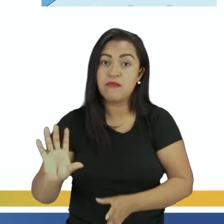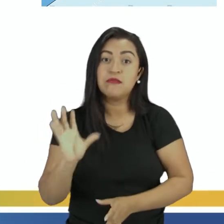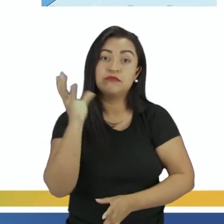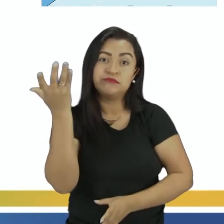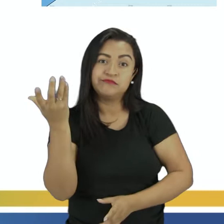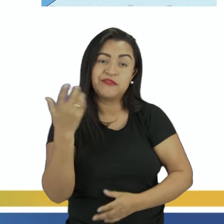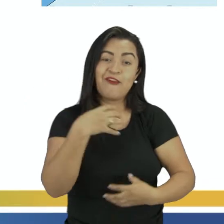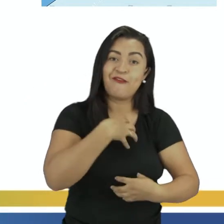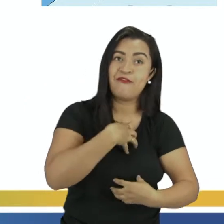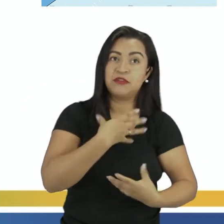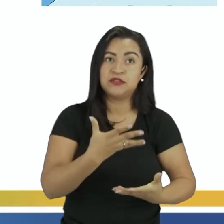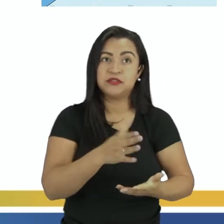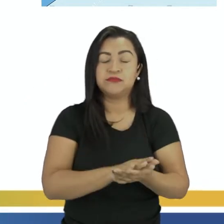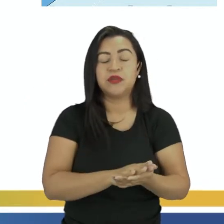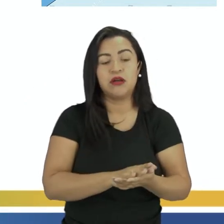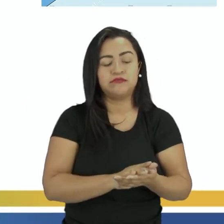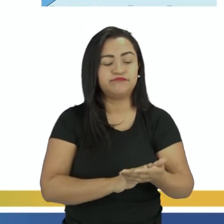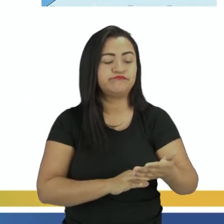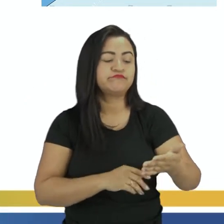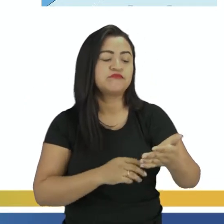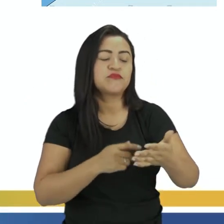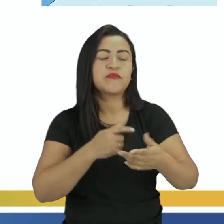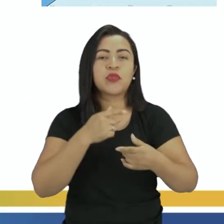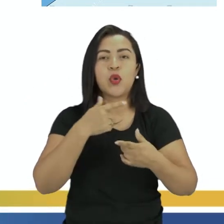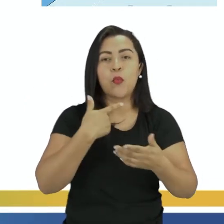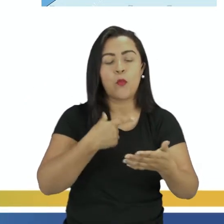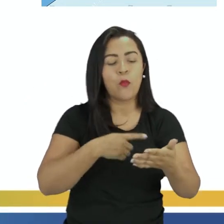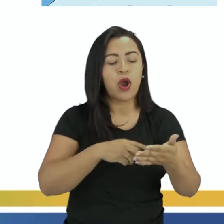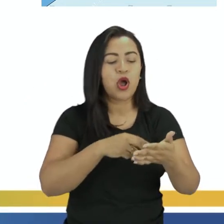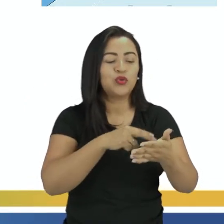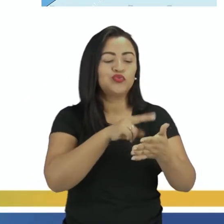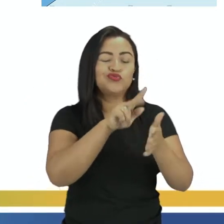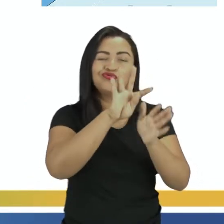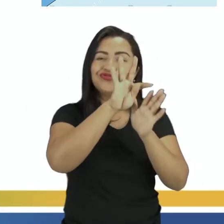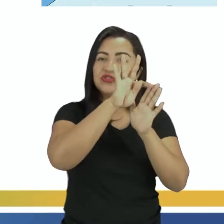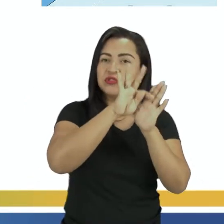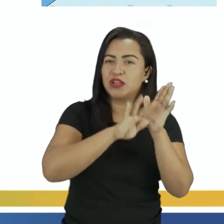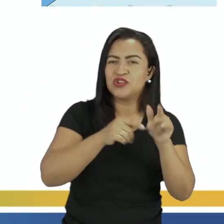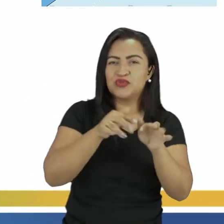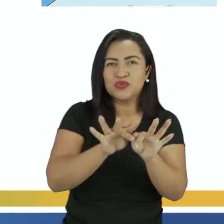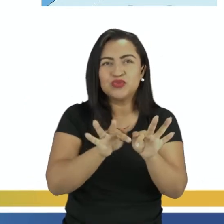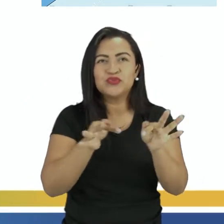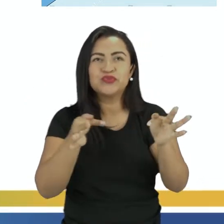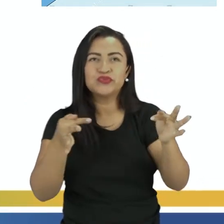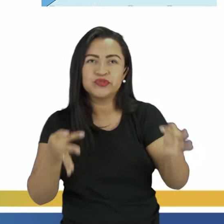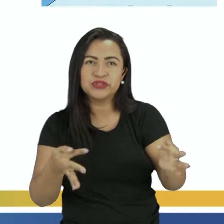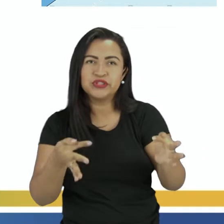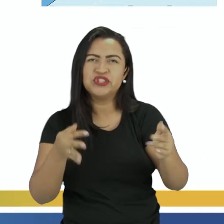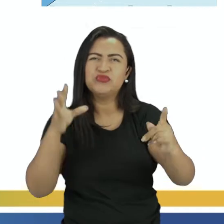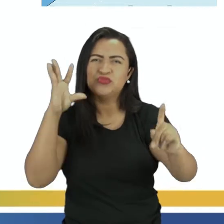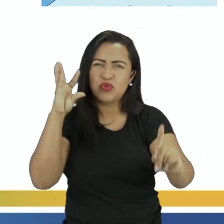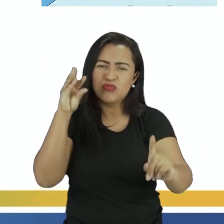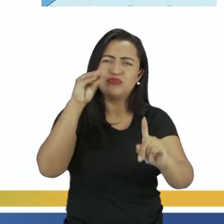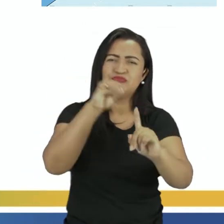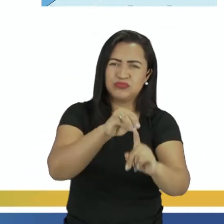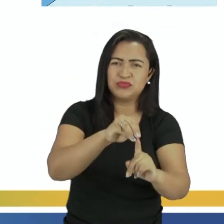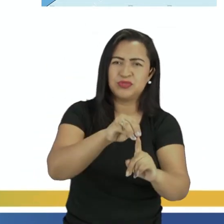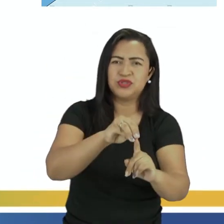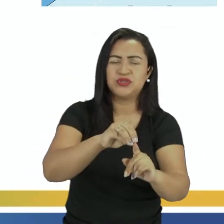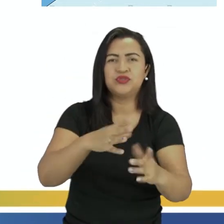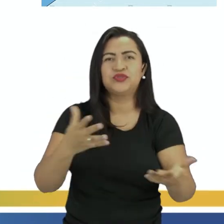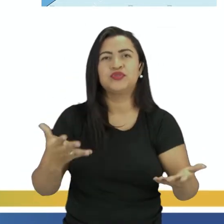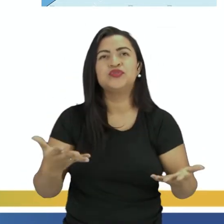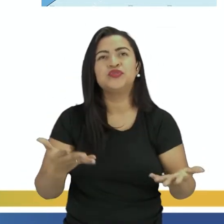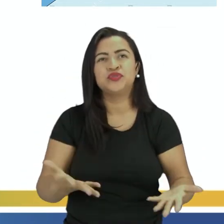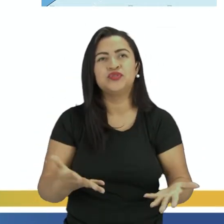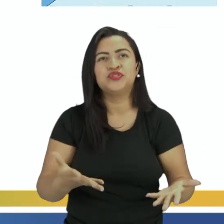Linguagem simples, facilitando o entendimento e objetiva, sem a necessidade de atribuir características